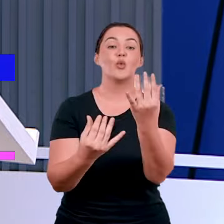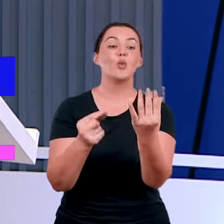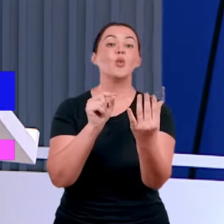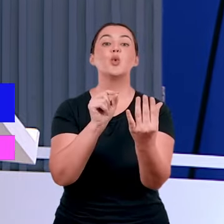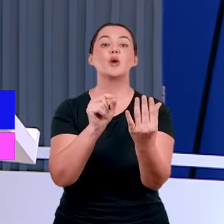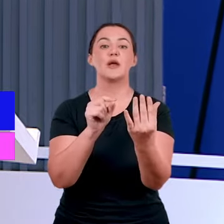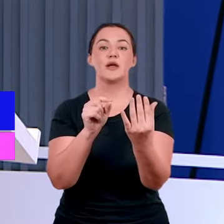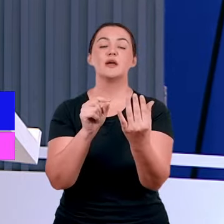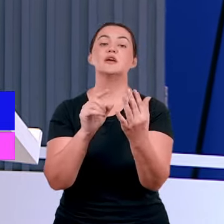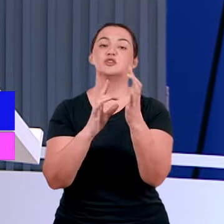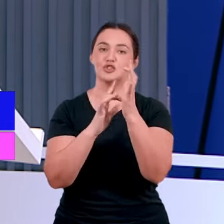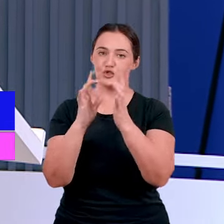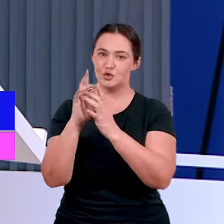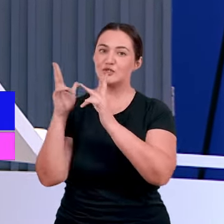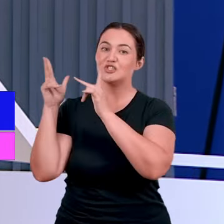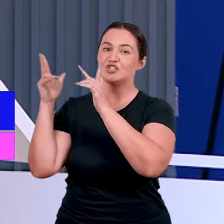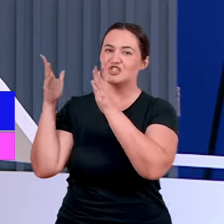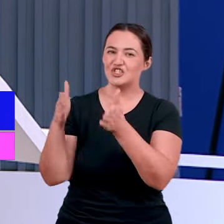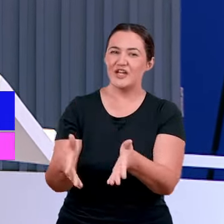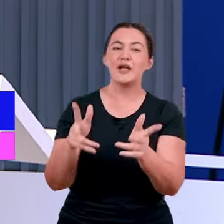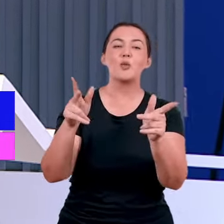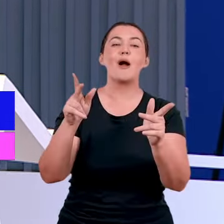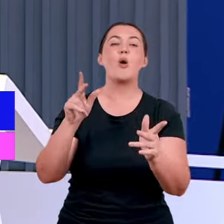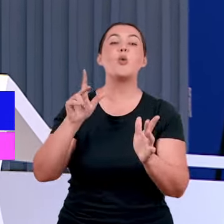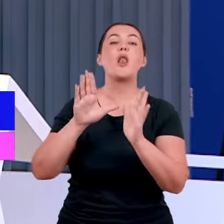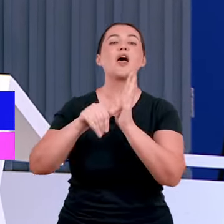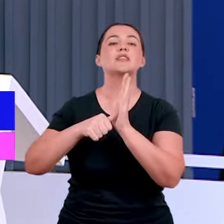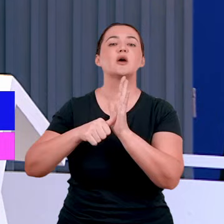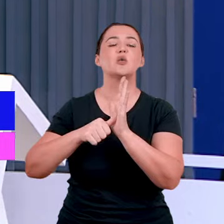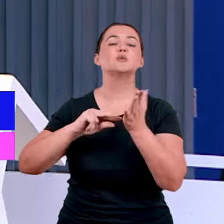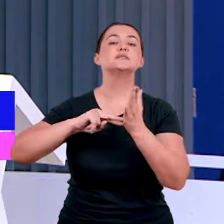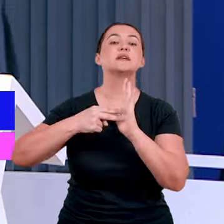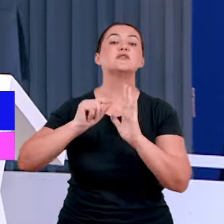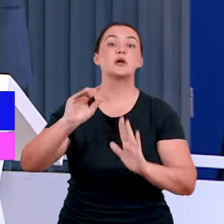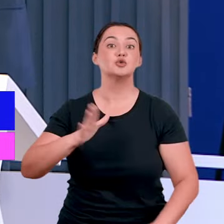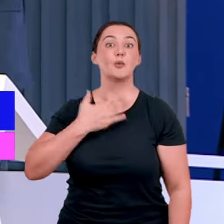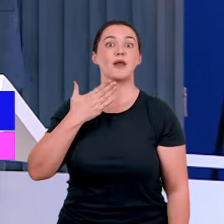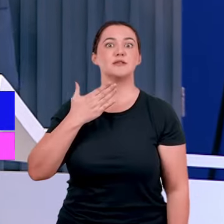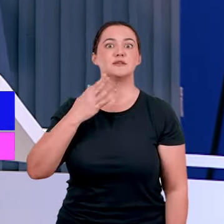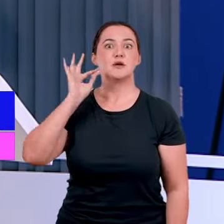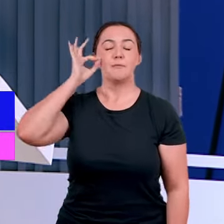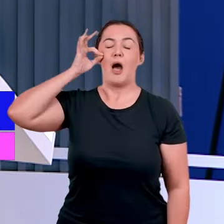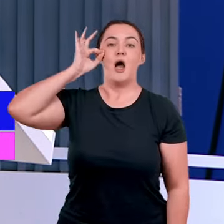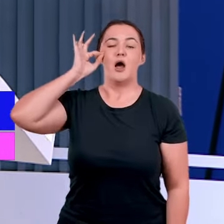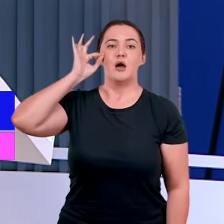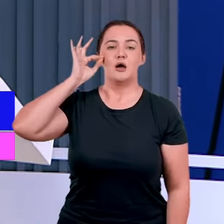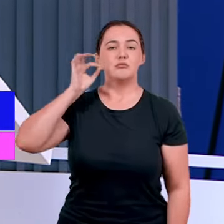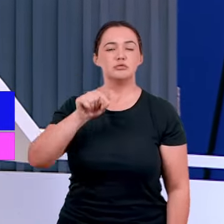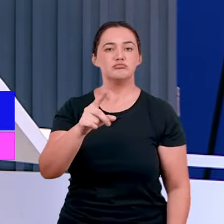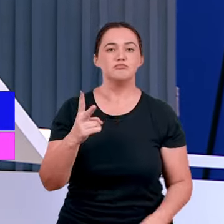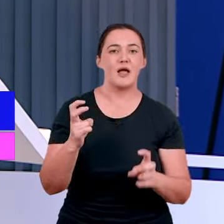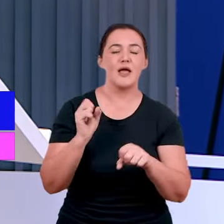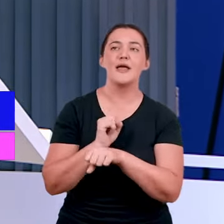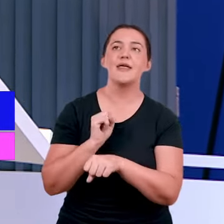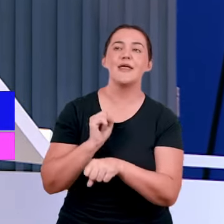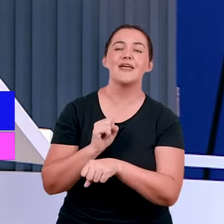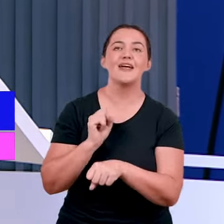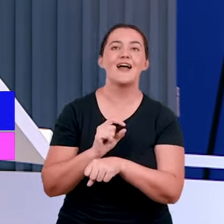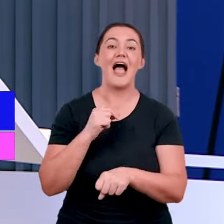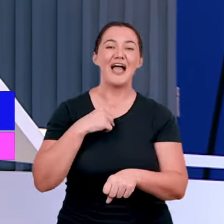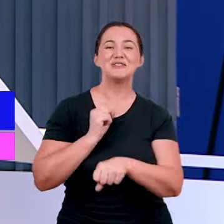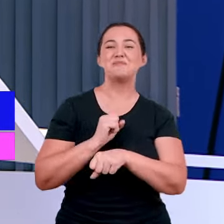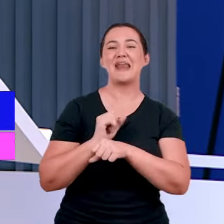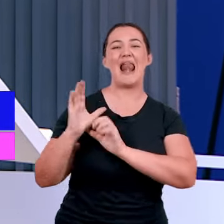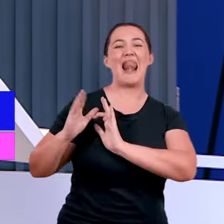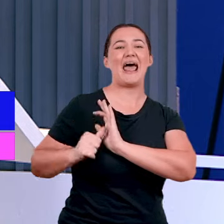de Jesus. Jesus vem como um ladrão, está dizendo o texto bíblico. Você não sabe o momento, tem que estar preparado a qualquer momento,